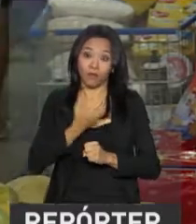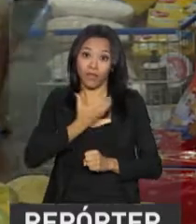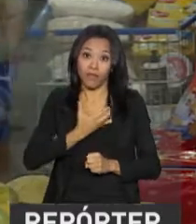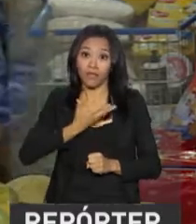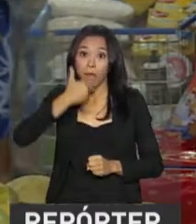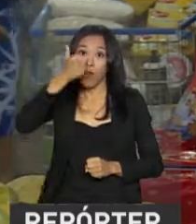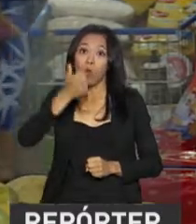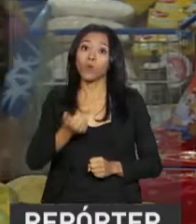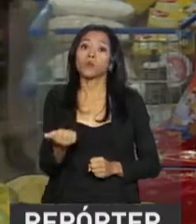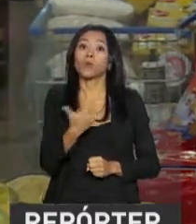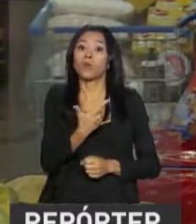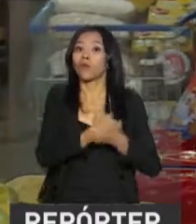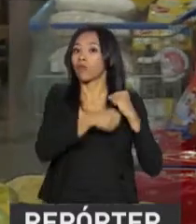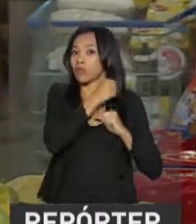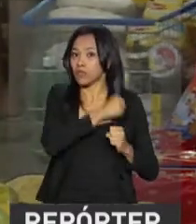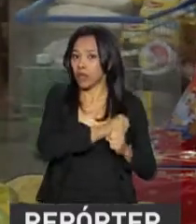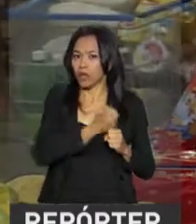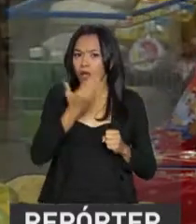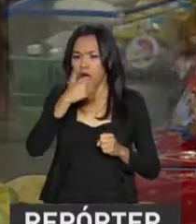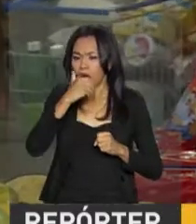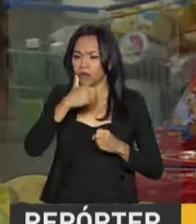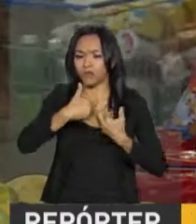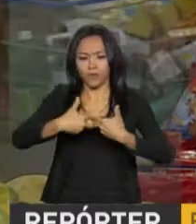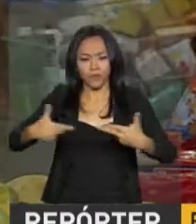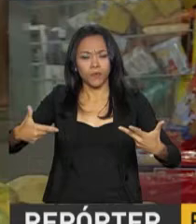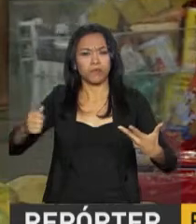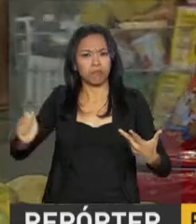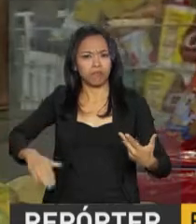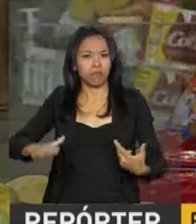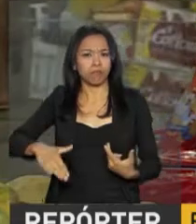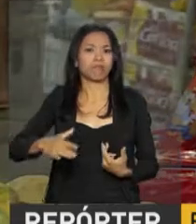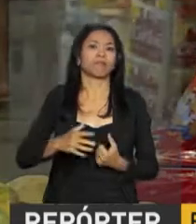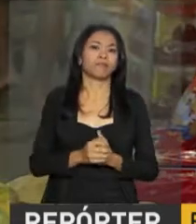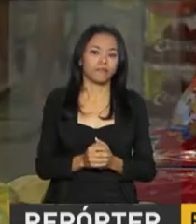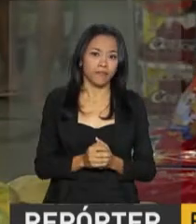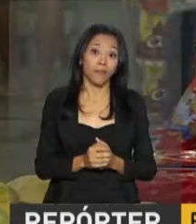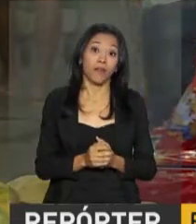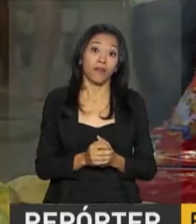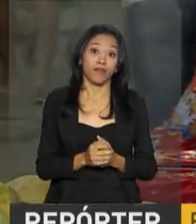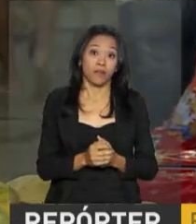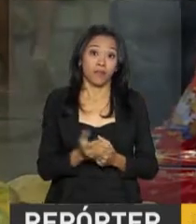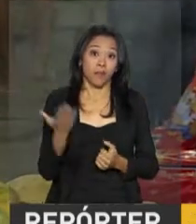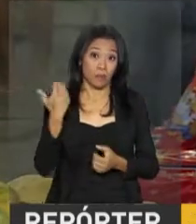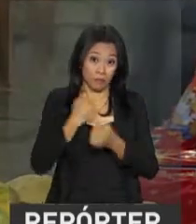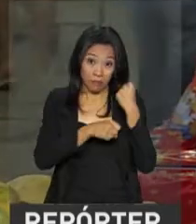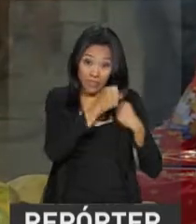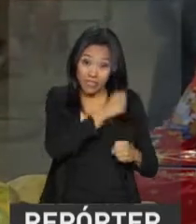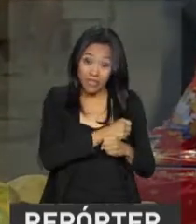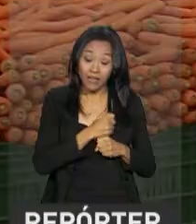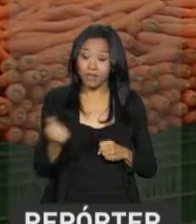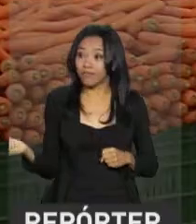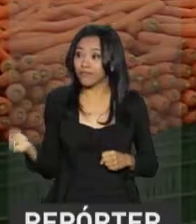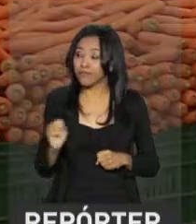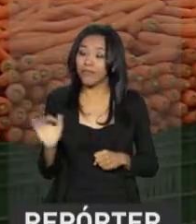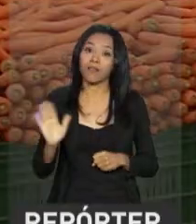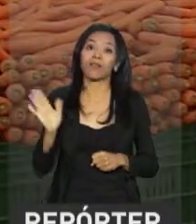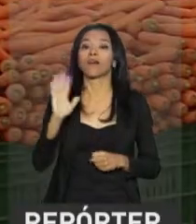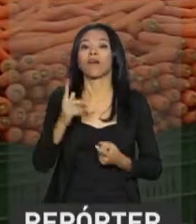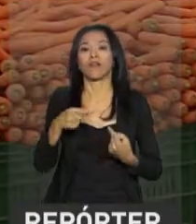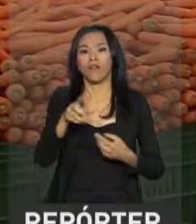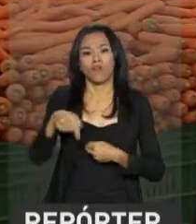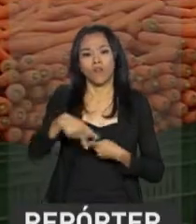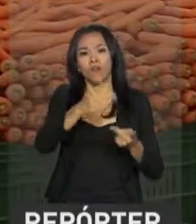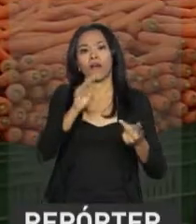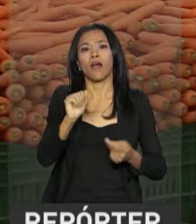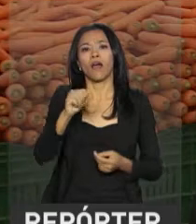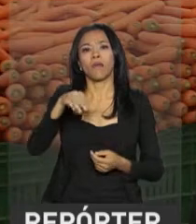o ano passado. As frutas estão mais em conta à vista do ano passado. Ano passado estava bem mais caro. Vamos levar ameixa,